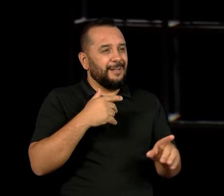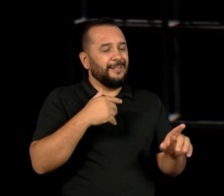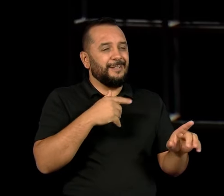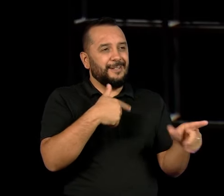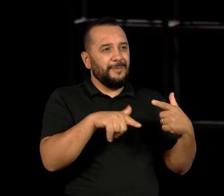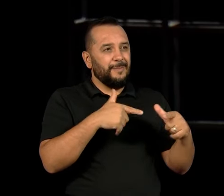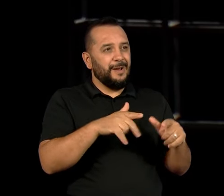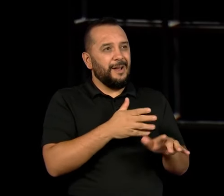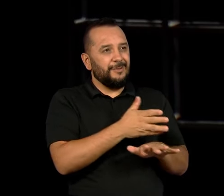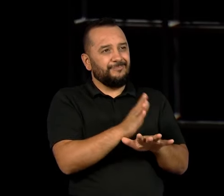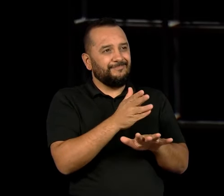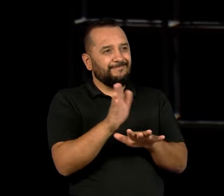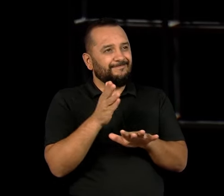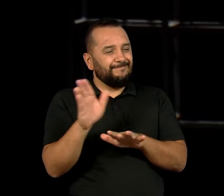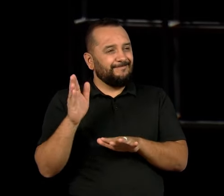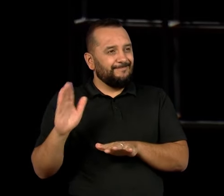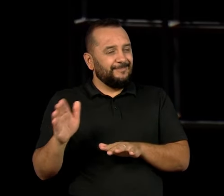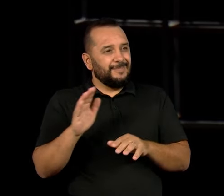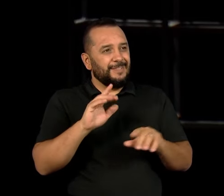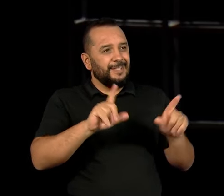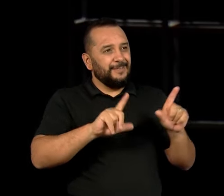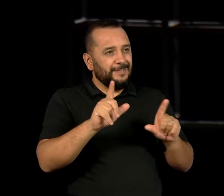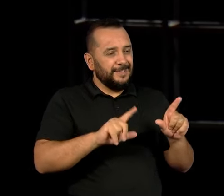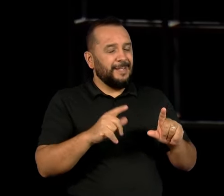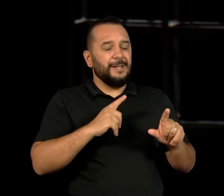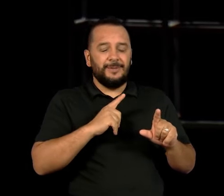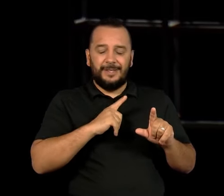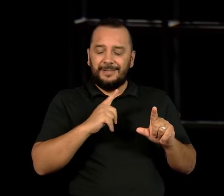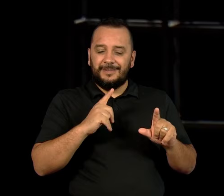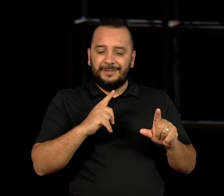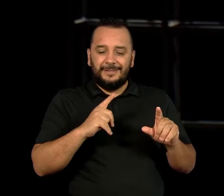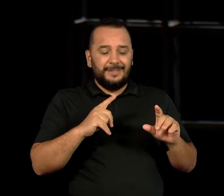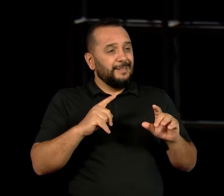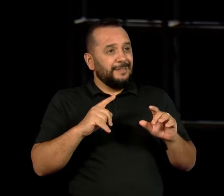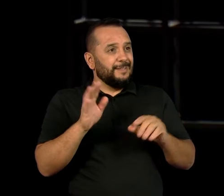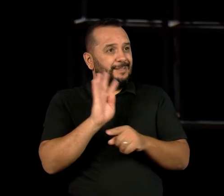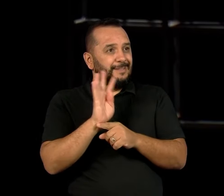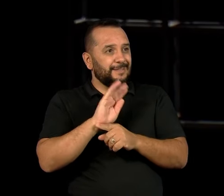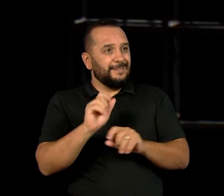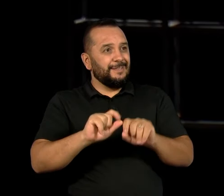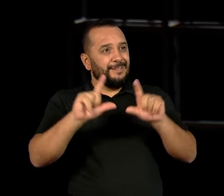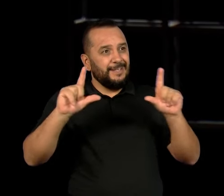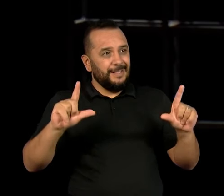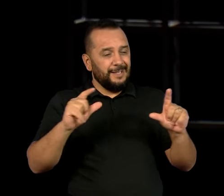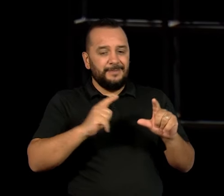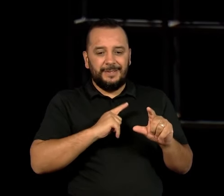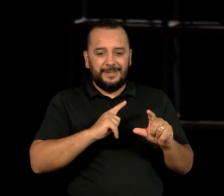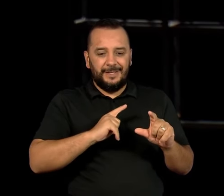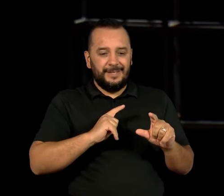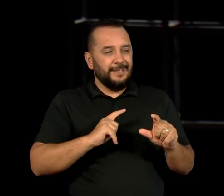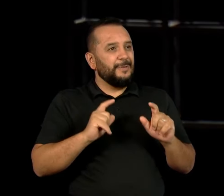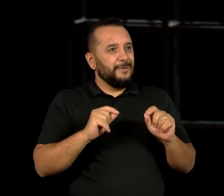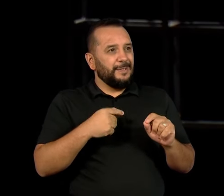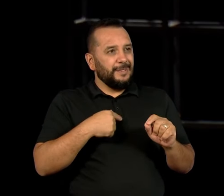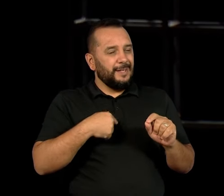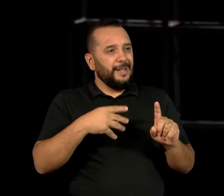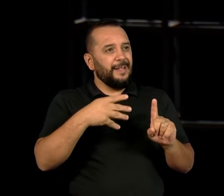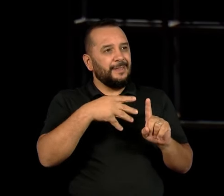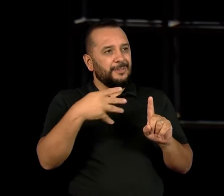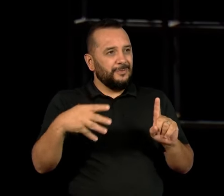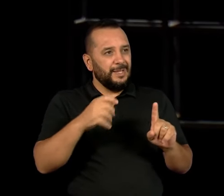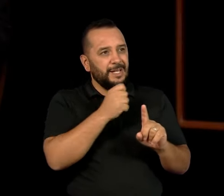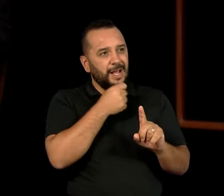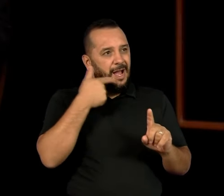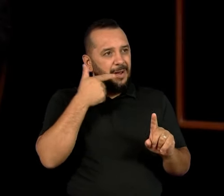Televisão, agora no cinema, a gente tem a febre dos streamings. Como é que fica o teatro na sua vida, né? Você tem alguns